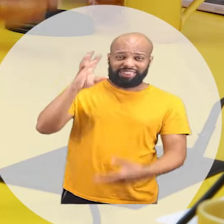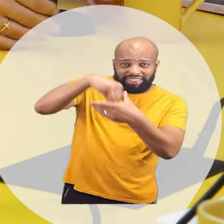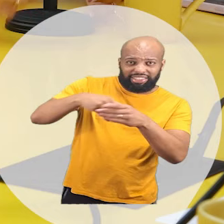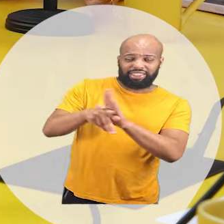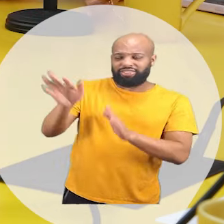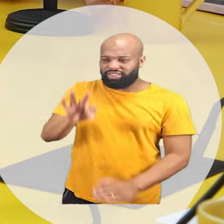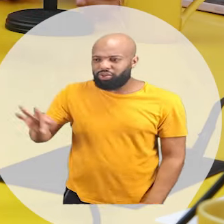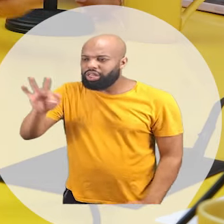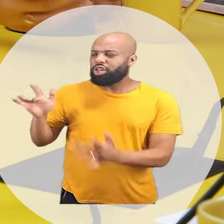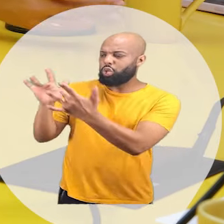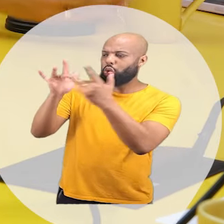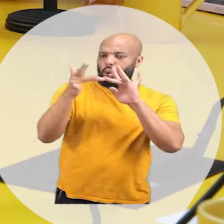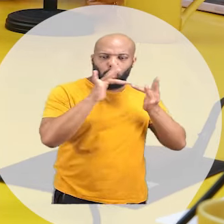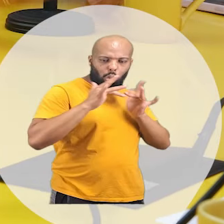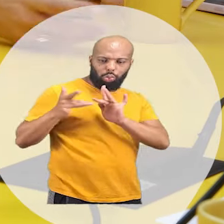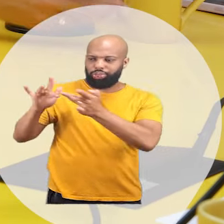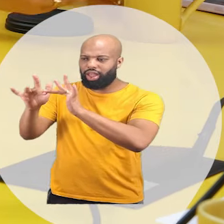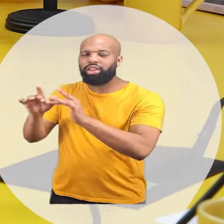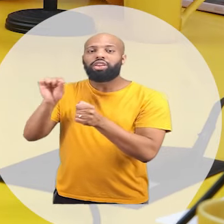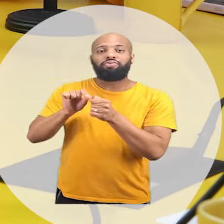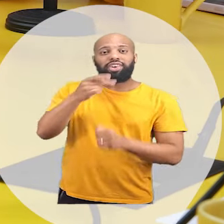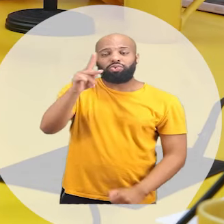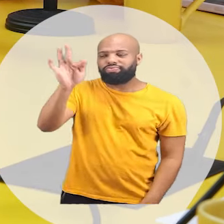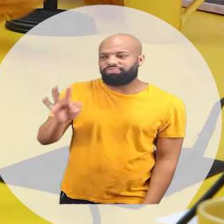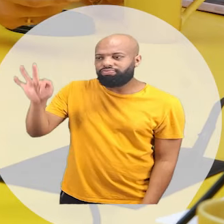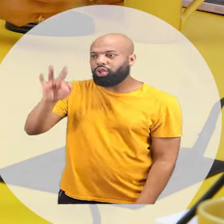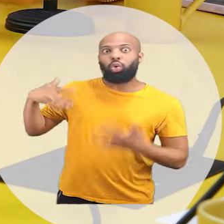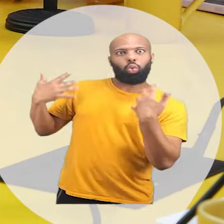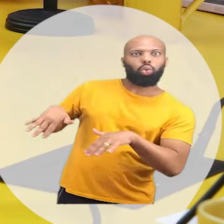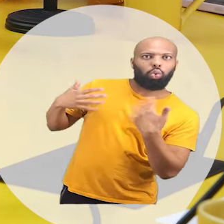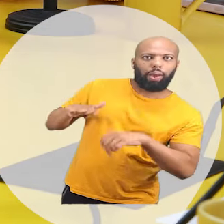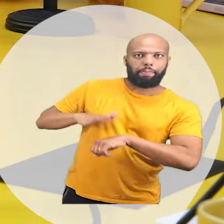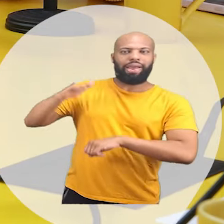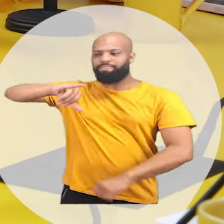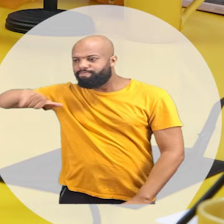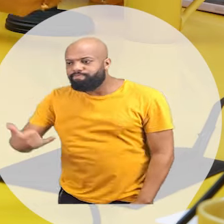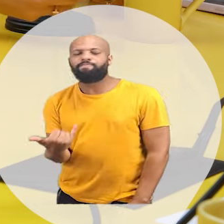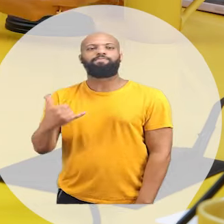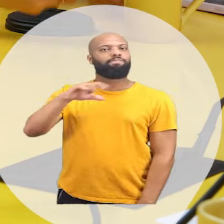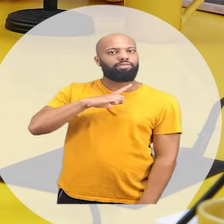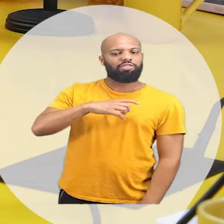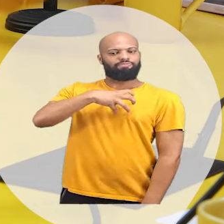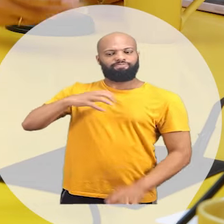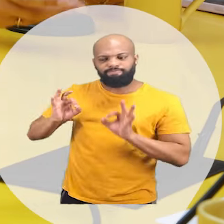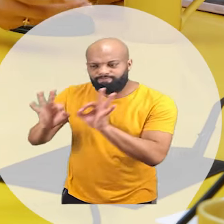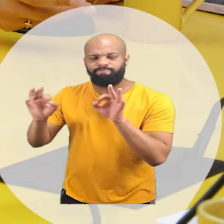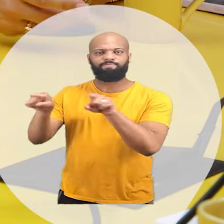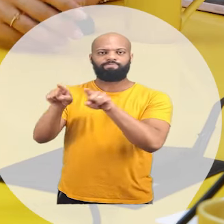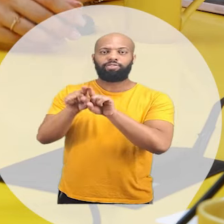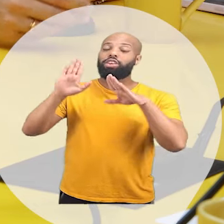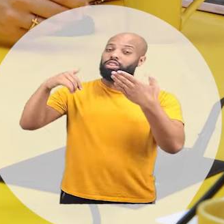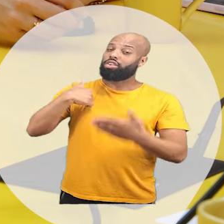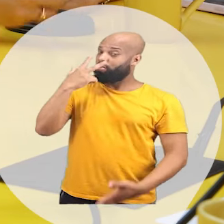são esses contatos esse networking que faz a sua faculdade ser muito mais rica né Você aproveitar muito mais ela da melhor forma